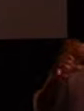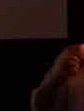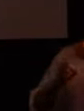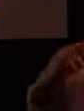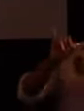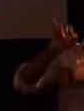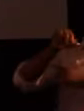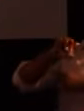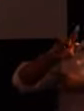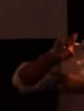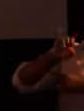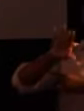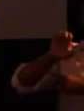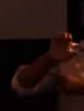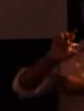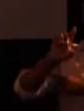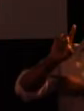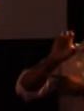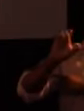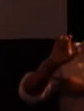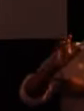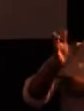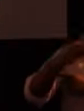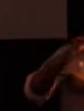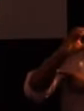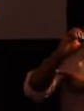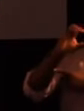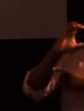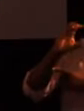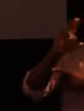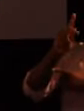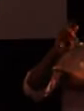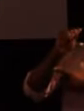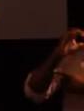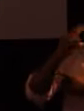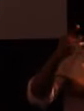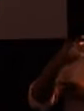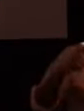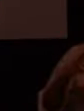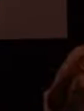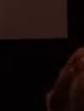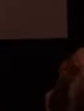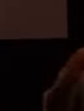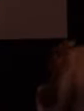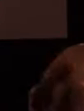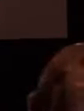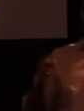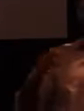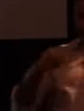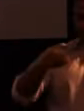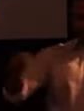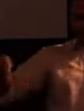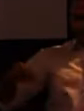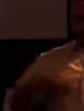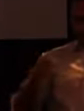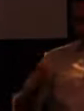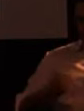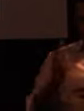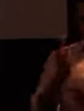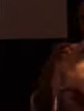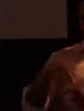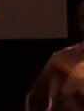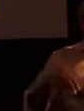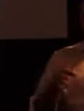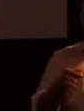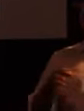é a projeção da edificação no terreno. Você não tem um terreno de 1000 metros e ali você pode, em 1000 metros, se eu tenho um potencial construtivo